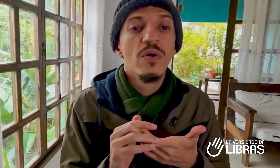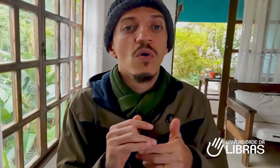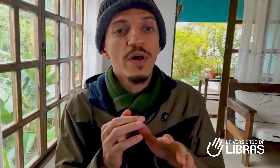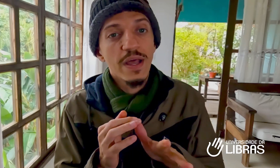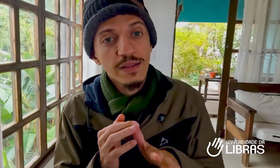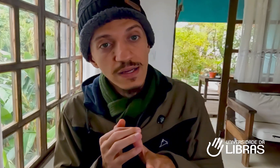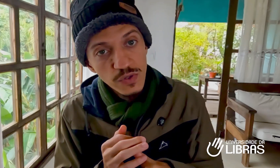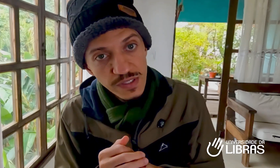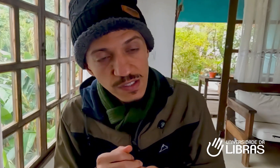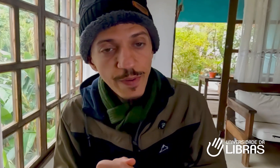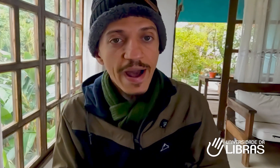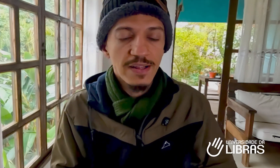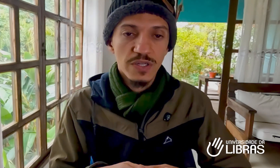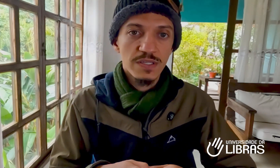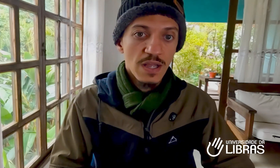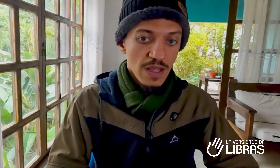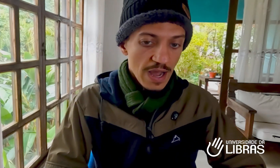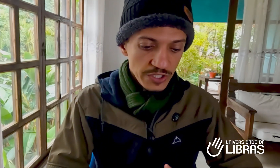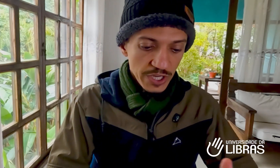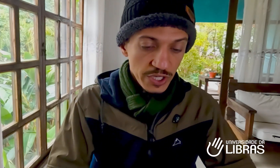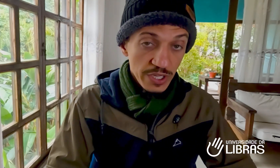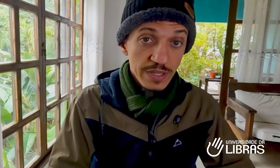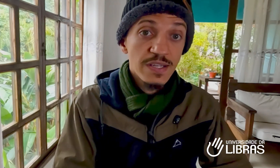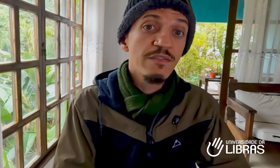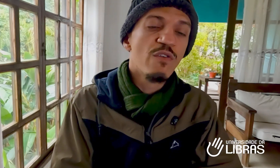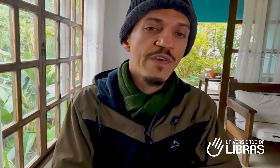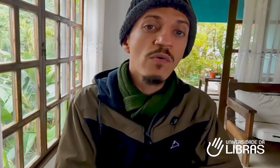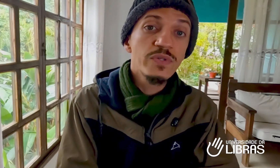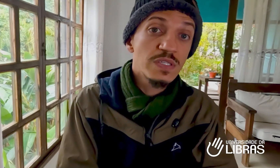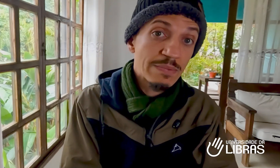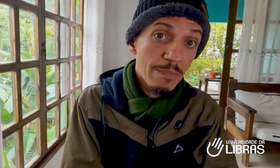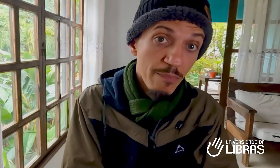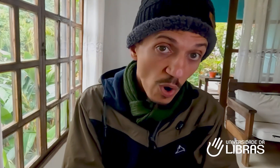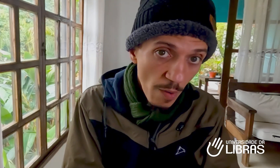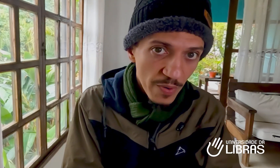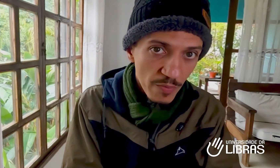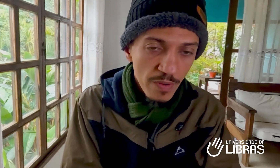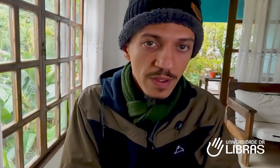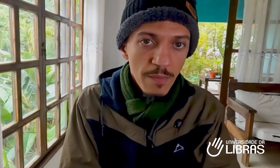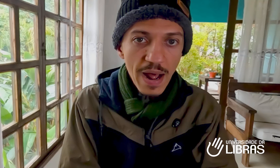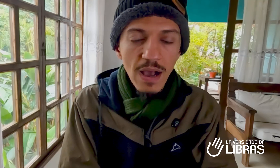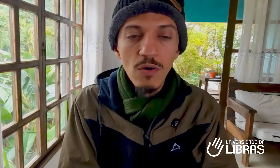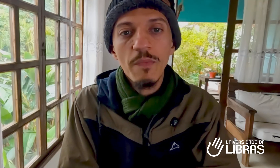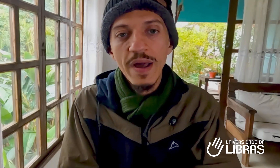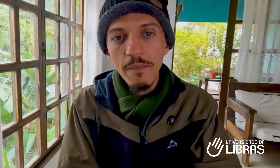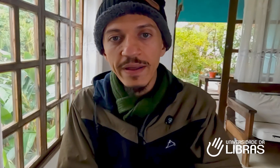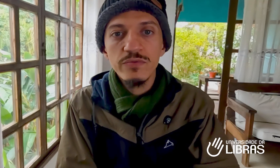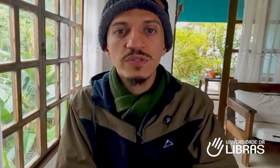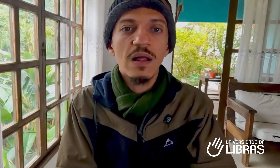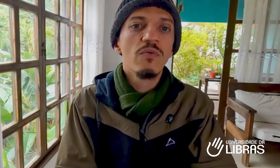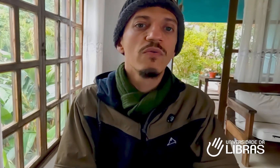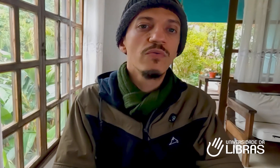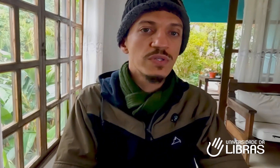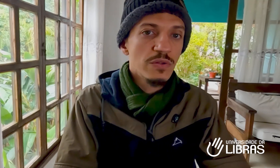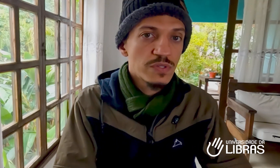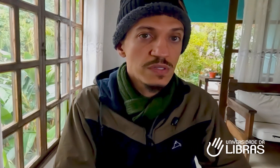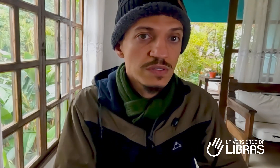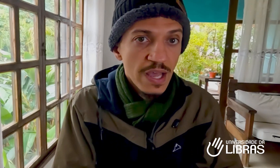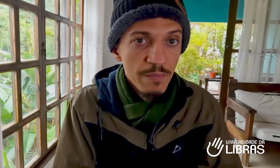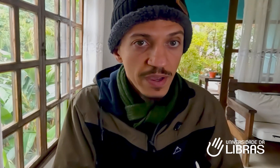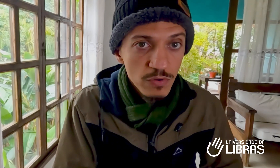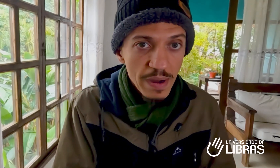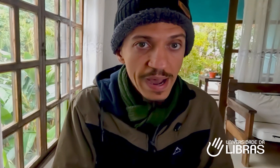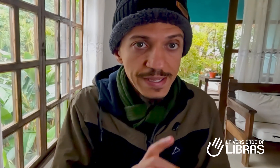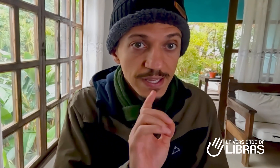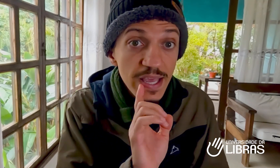apoio, orientações das práticas. A gente desenvolveu um sistema próprio para acompanhamento dos alunos e do